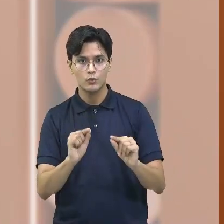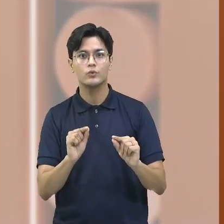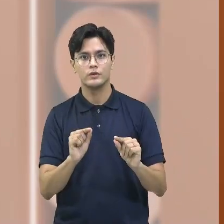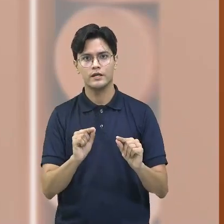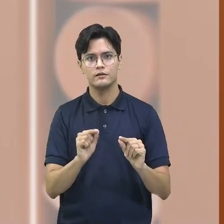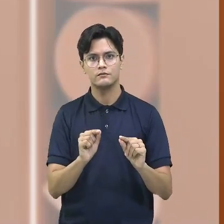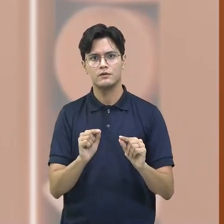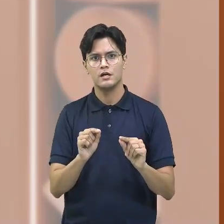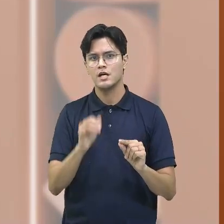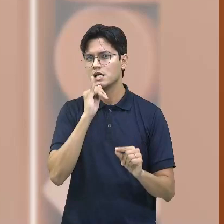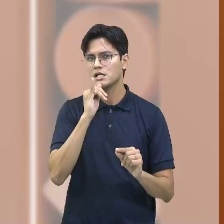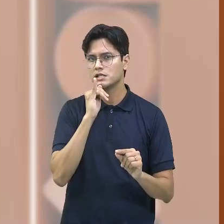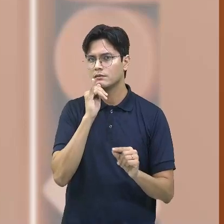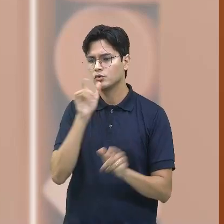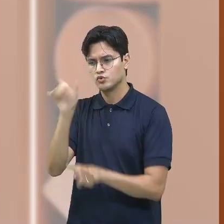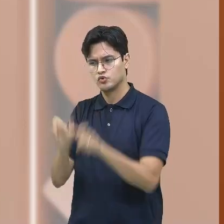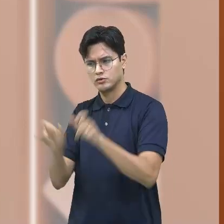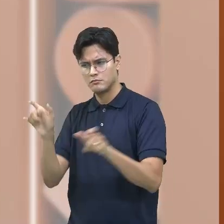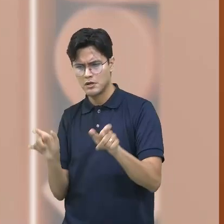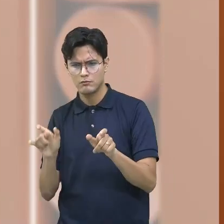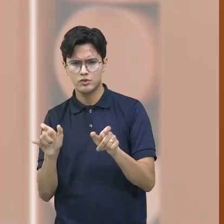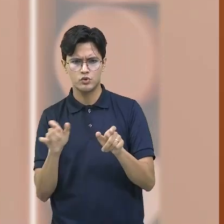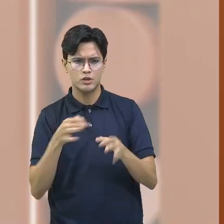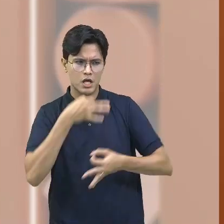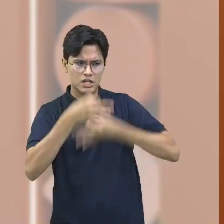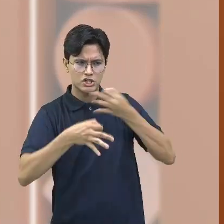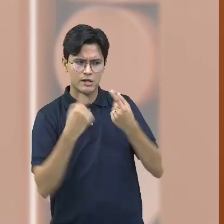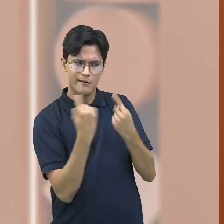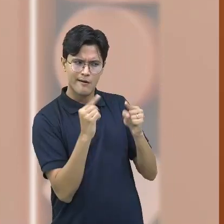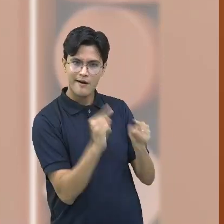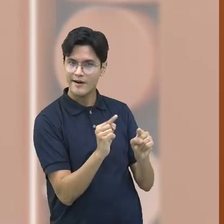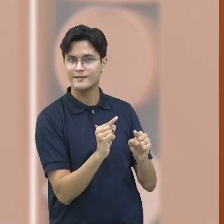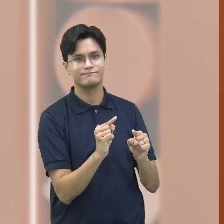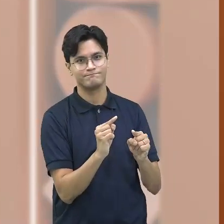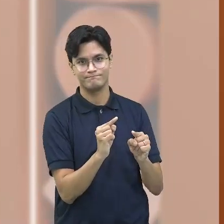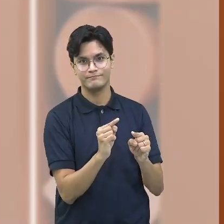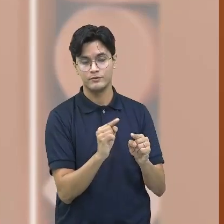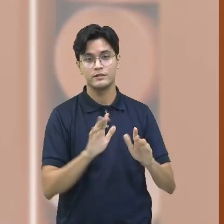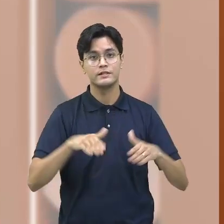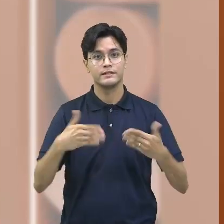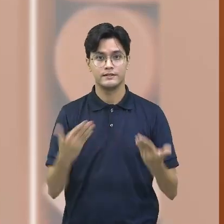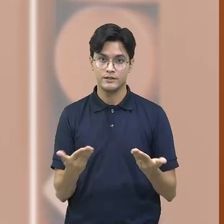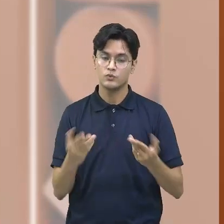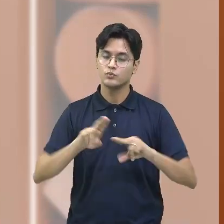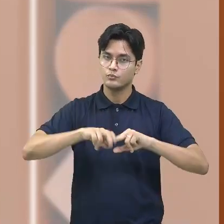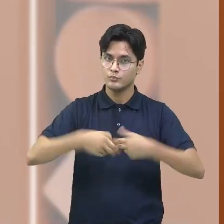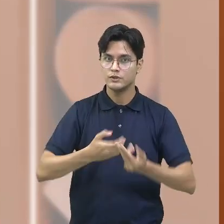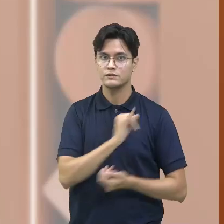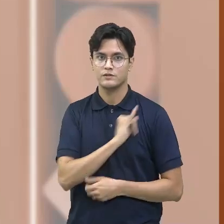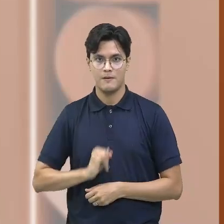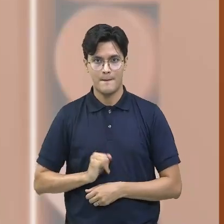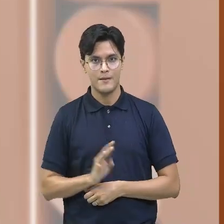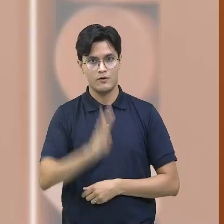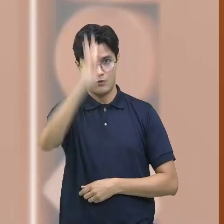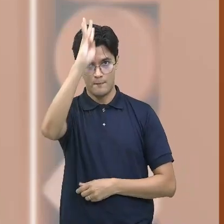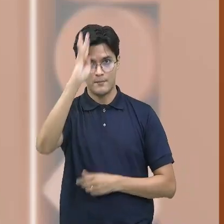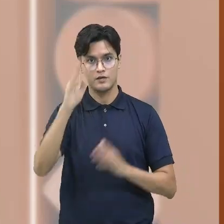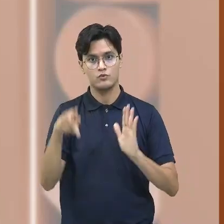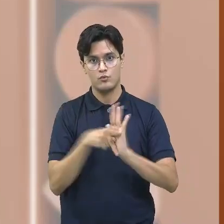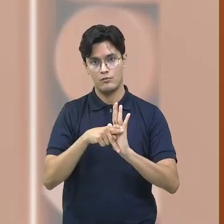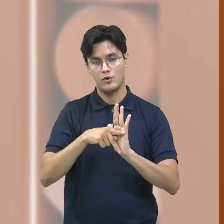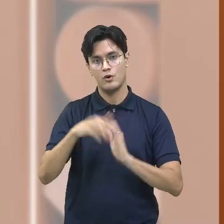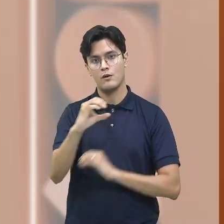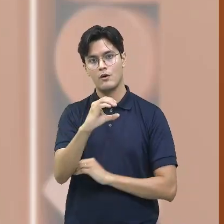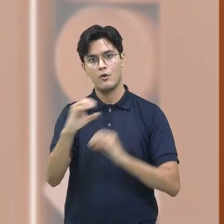para os questionamentos. Então, muito por isso, o Império Romano do Oriente, né,